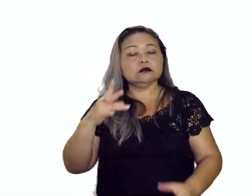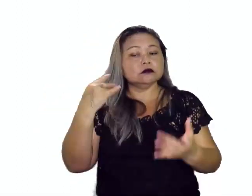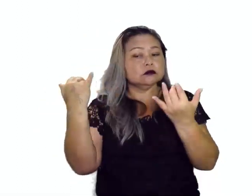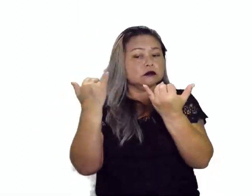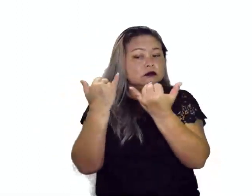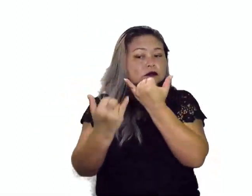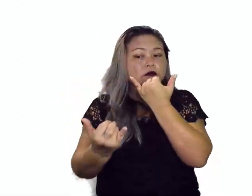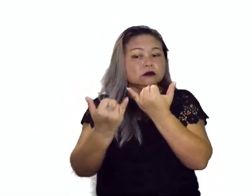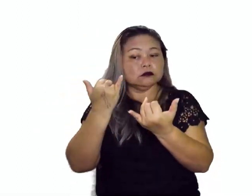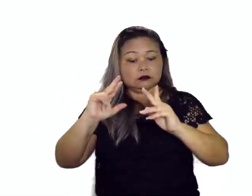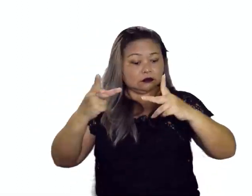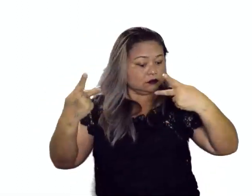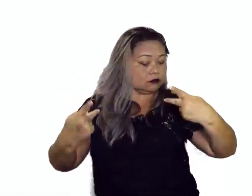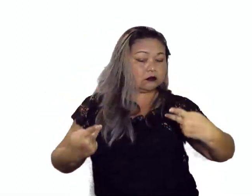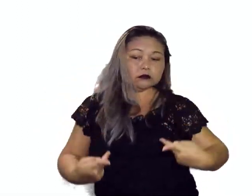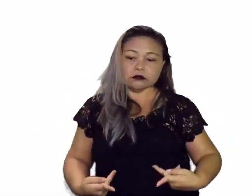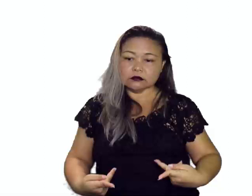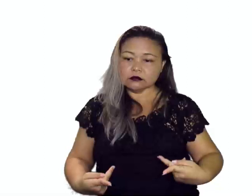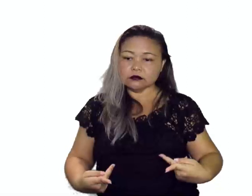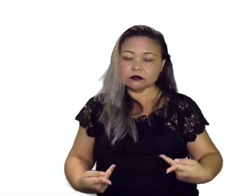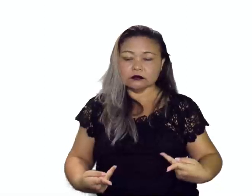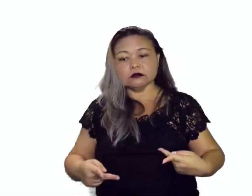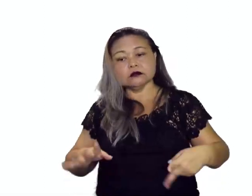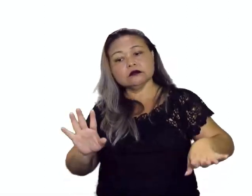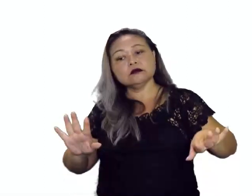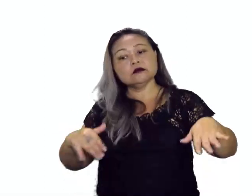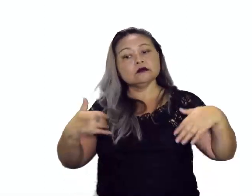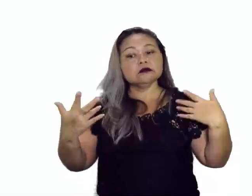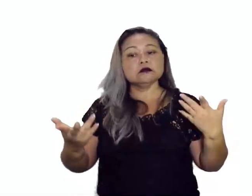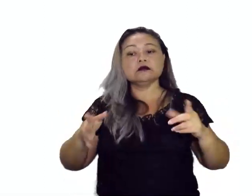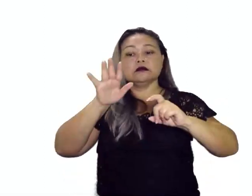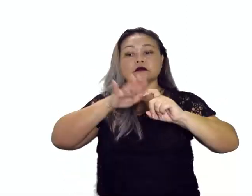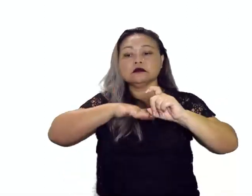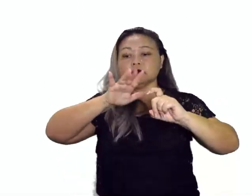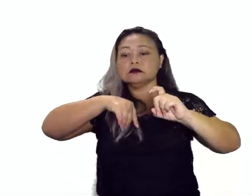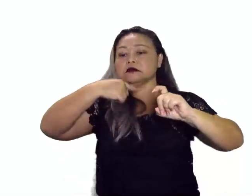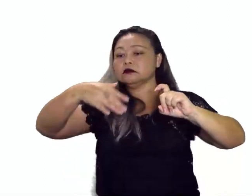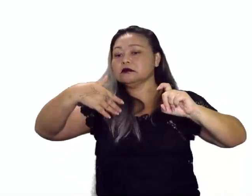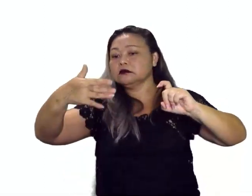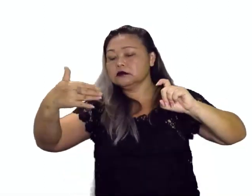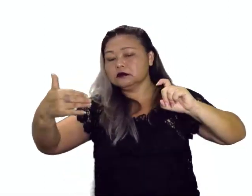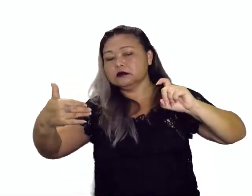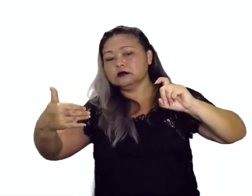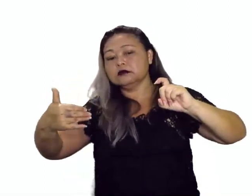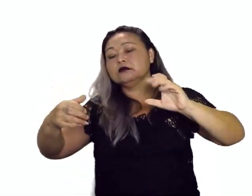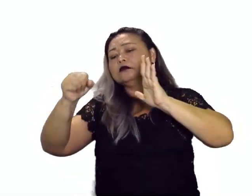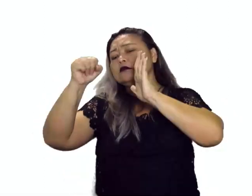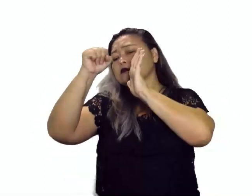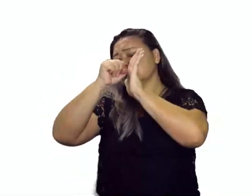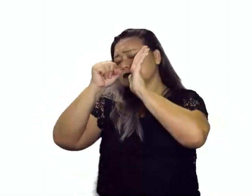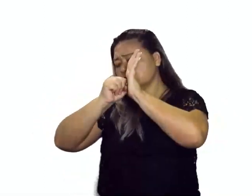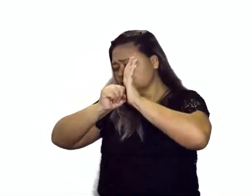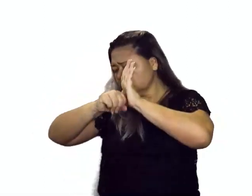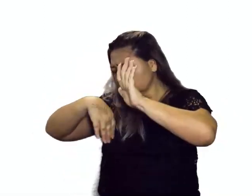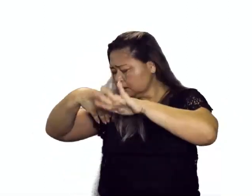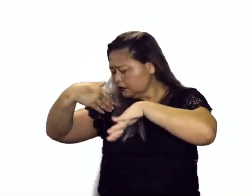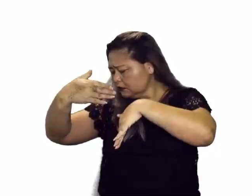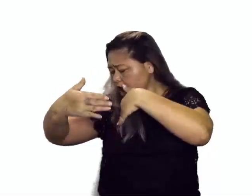Semelhantes a quem? Ao ser humano. Daí a história dos mitos atravessou séculos. Veja